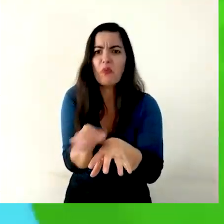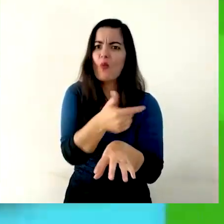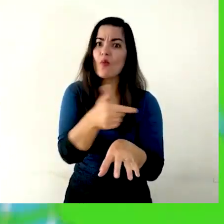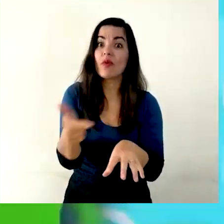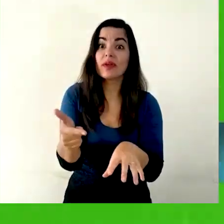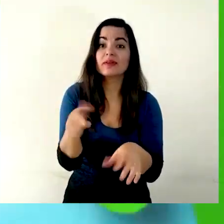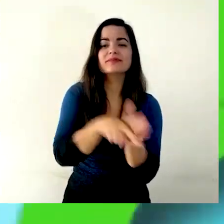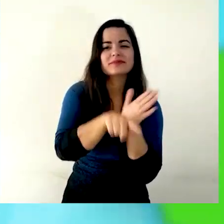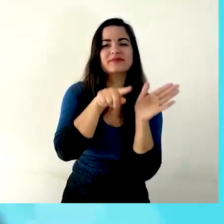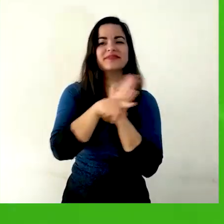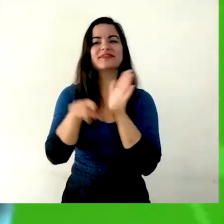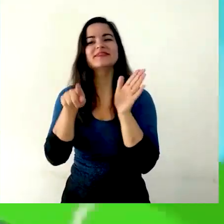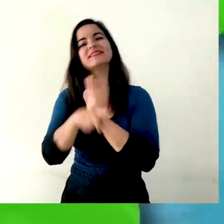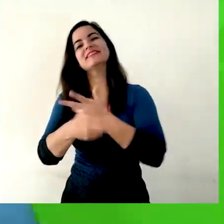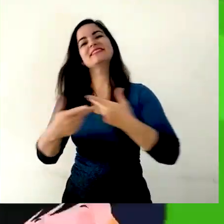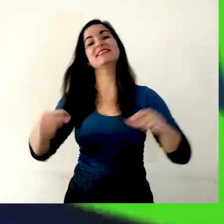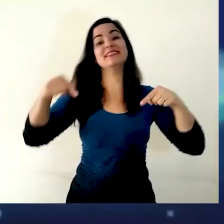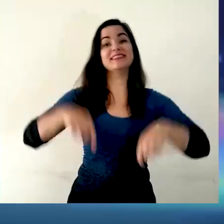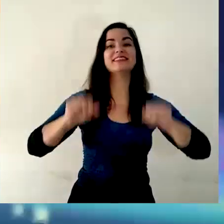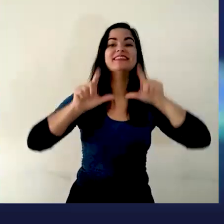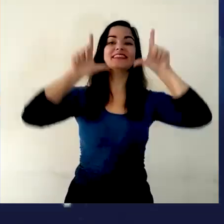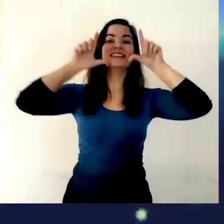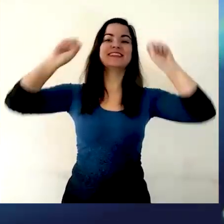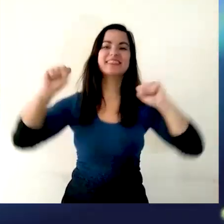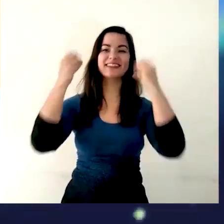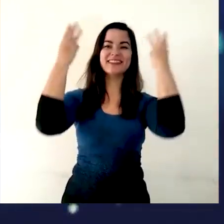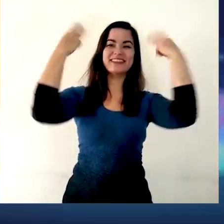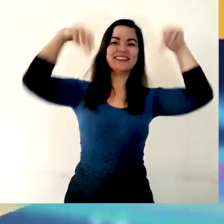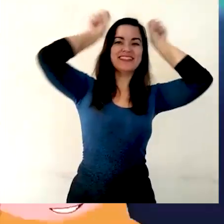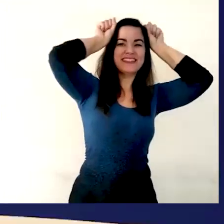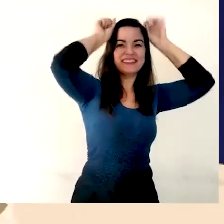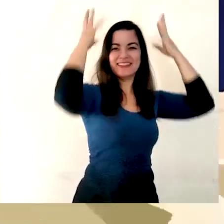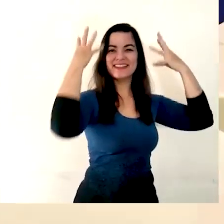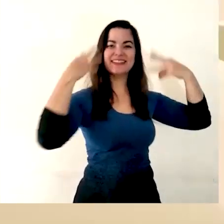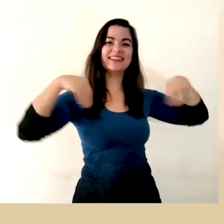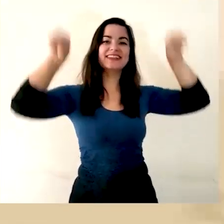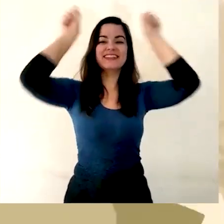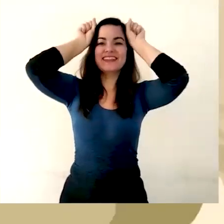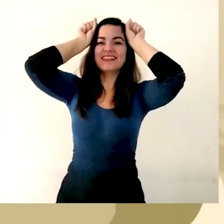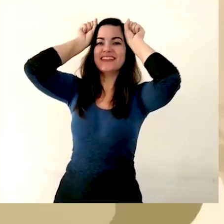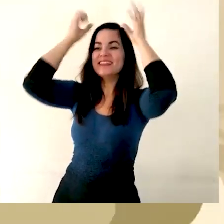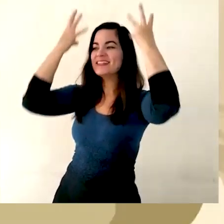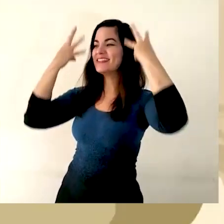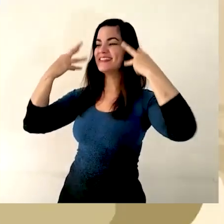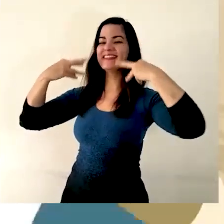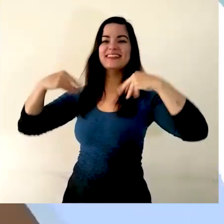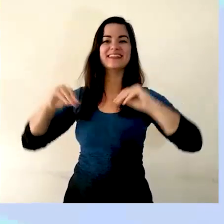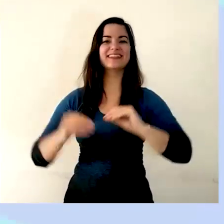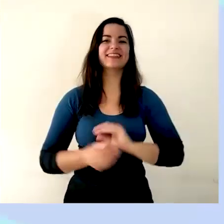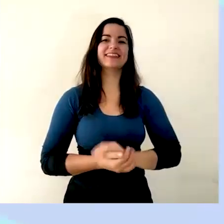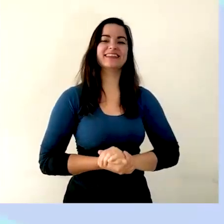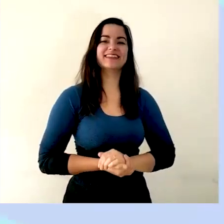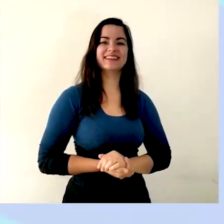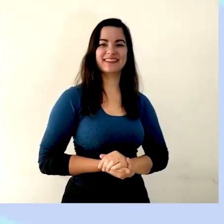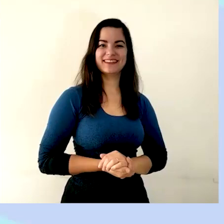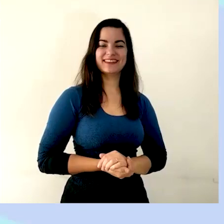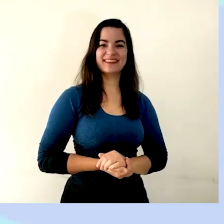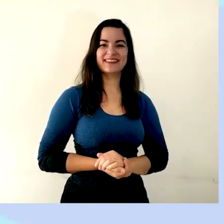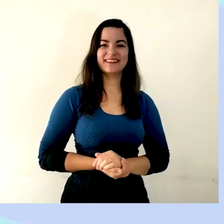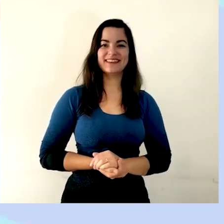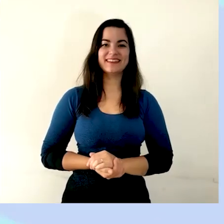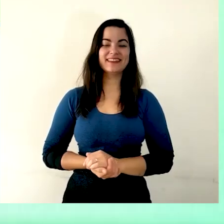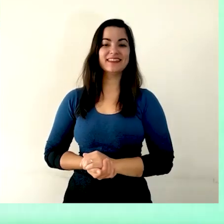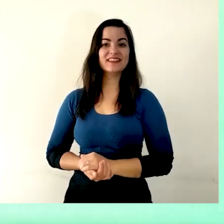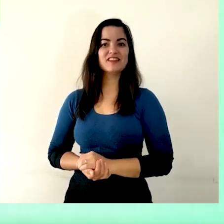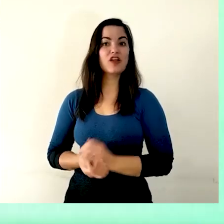que a pergunta a Luna faz. Esse é o show da Luna, Luna, Luna.